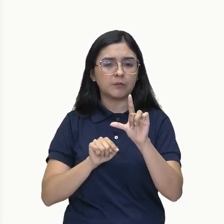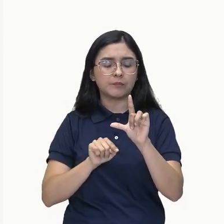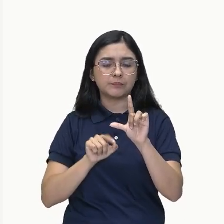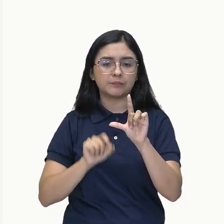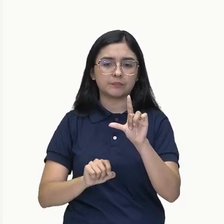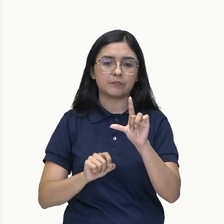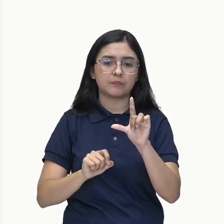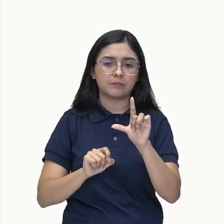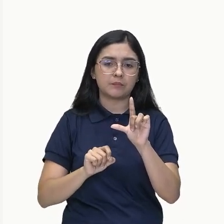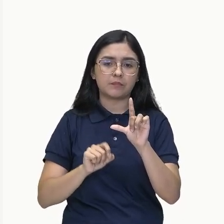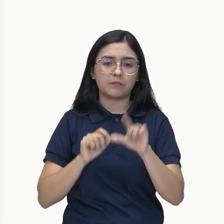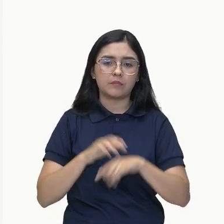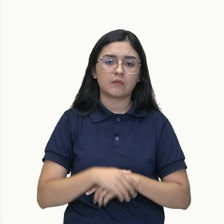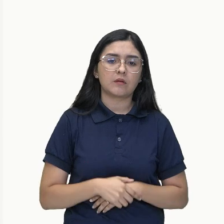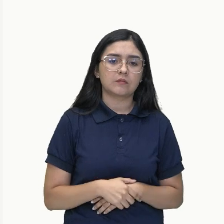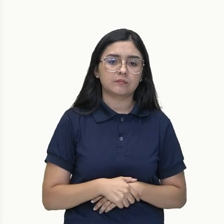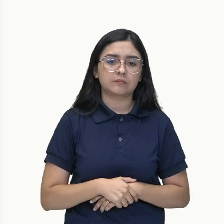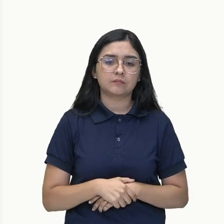É o ponto mínimo